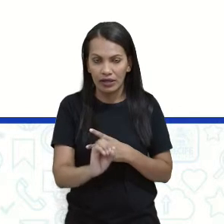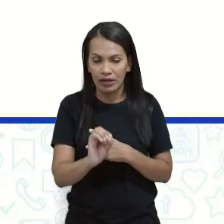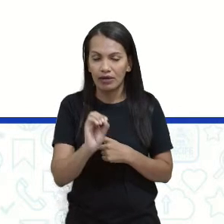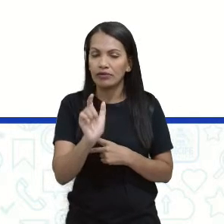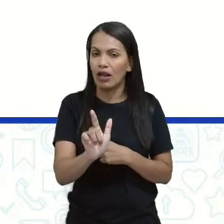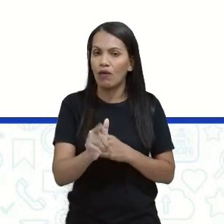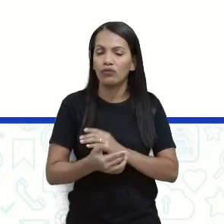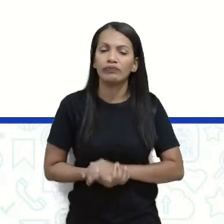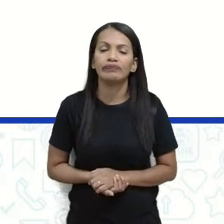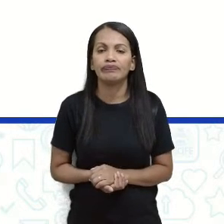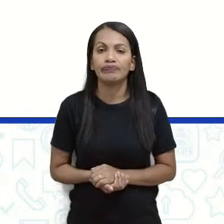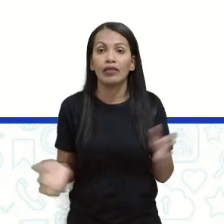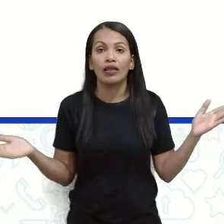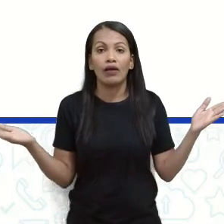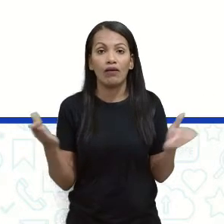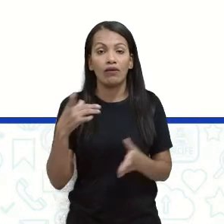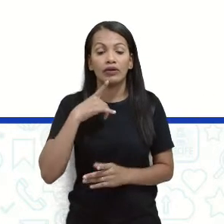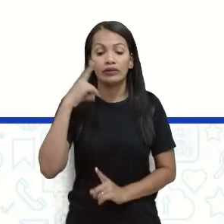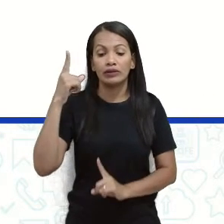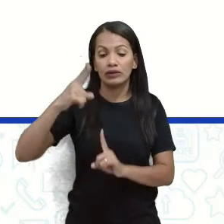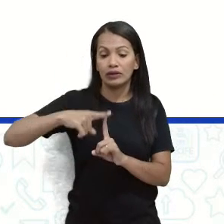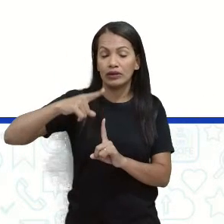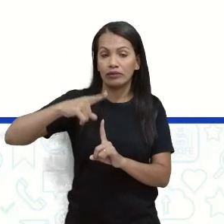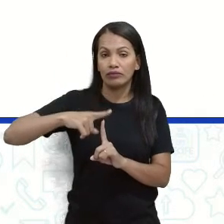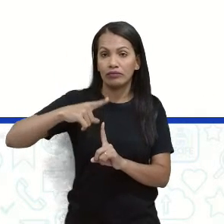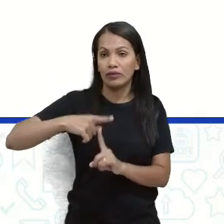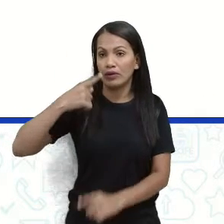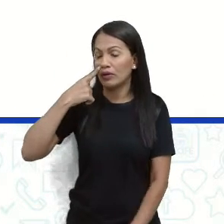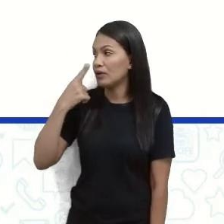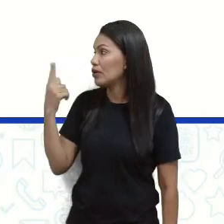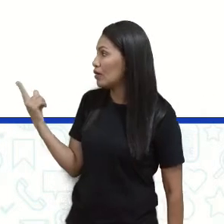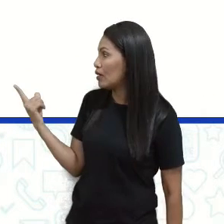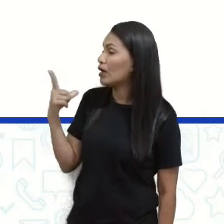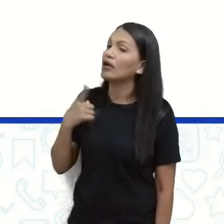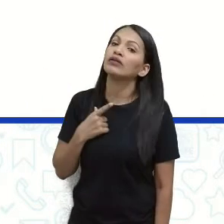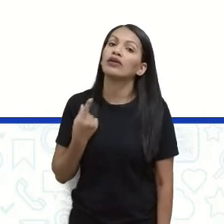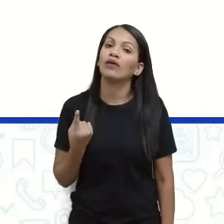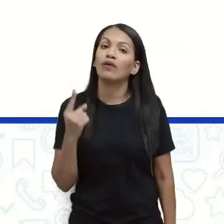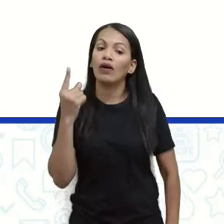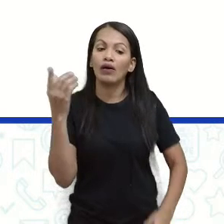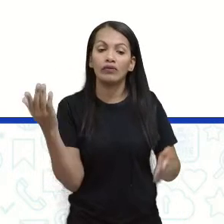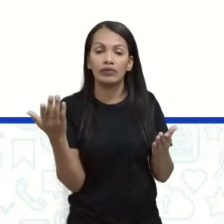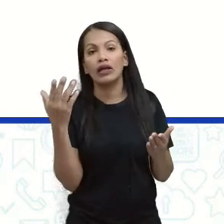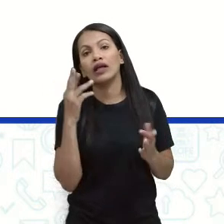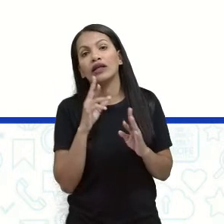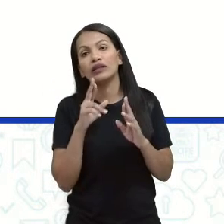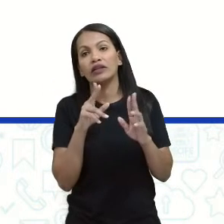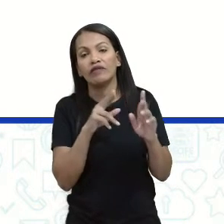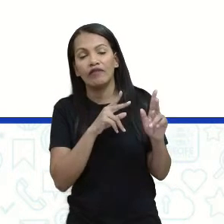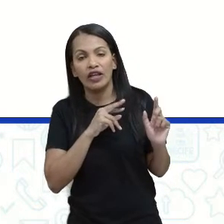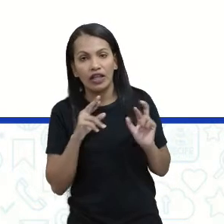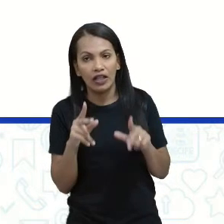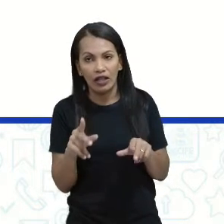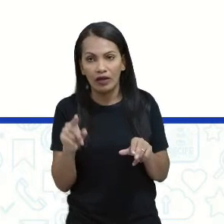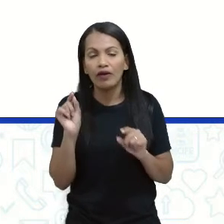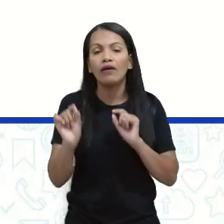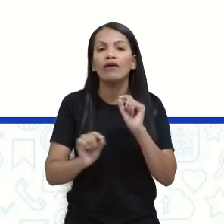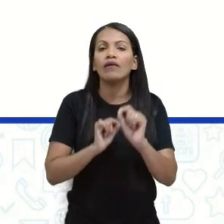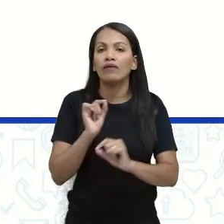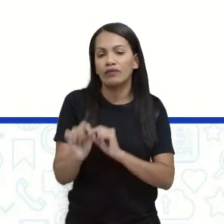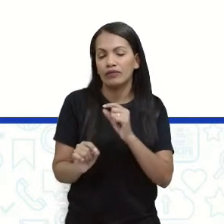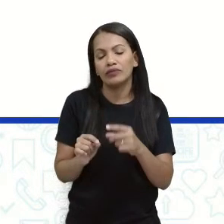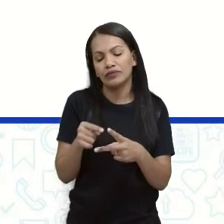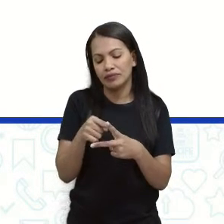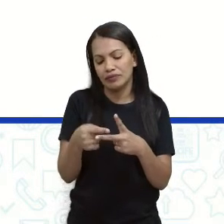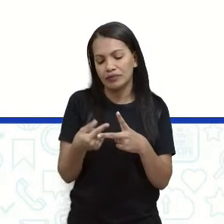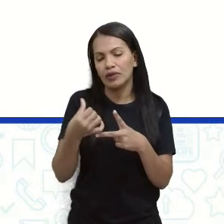E agora, quando eu tiver esse tipo de triângulo aí, eu vou ter uma altura diferente. Eu vou traçar do vértice onde está o 90 graus